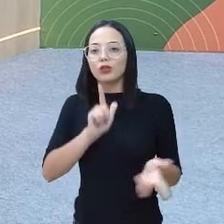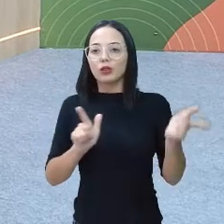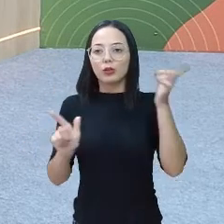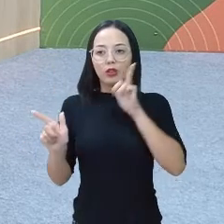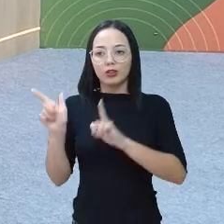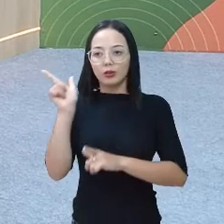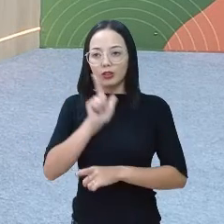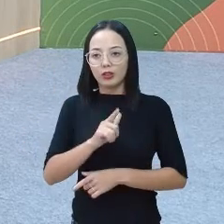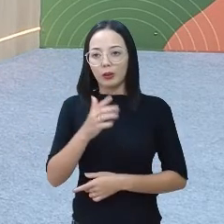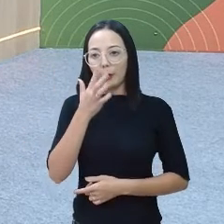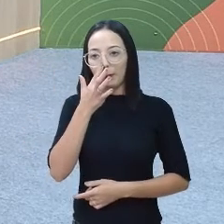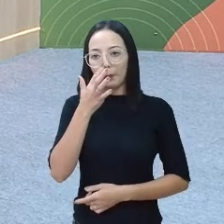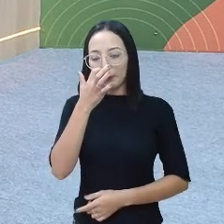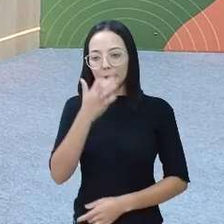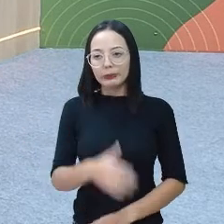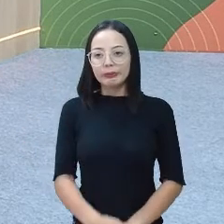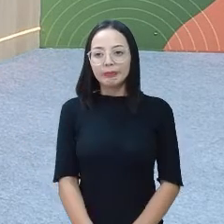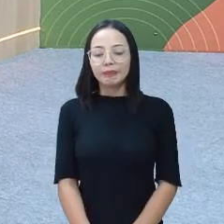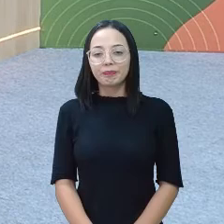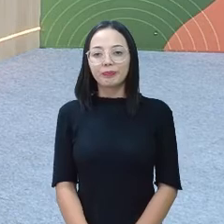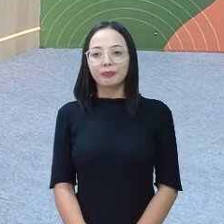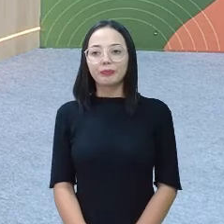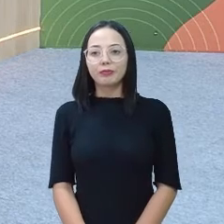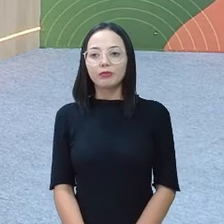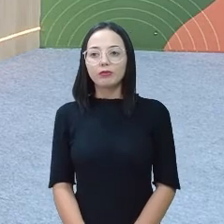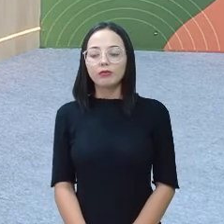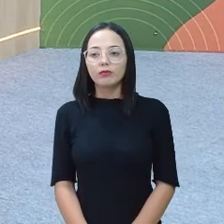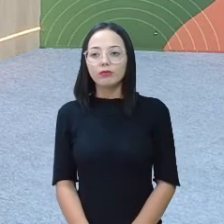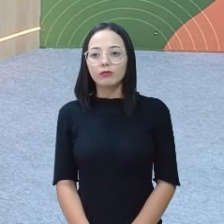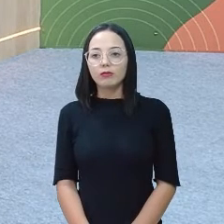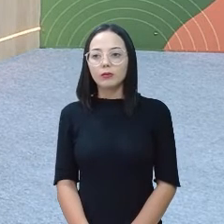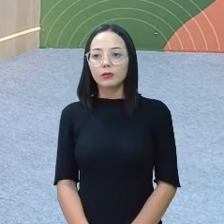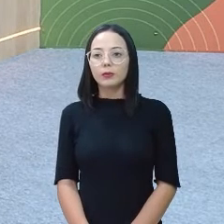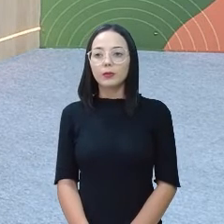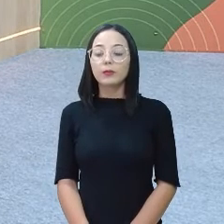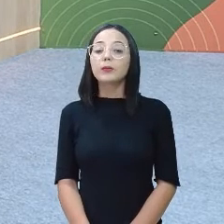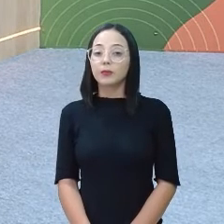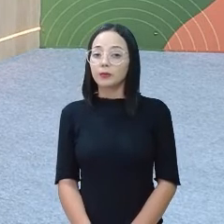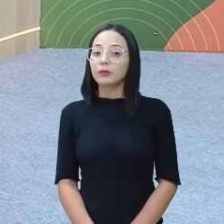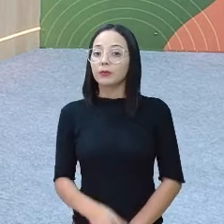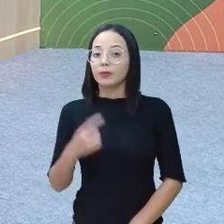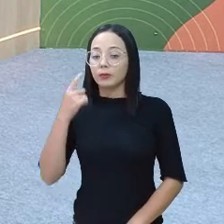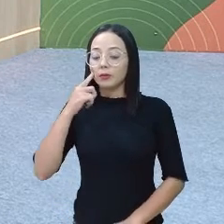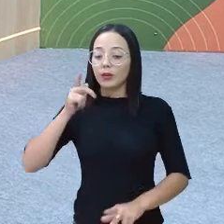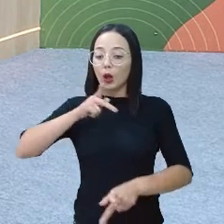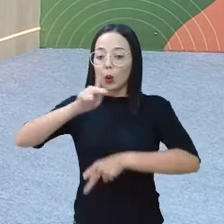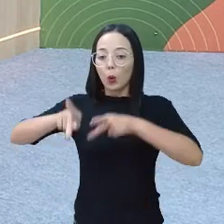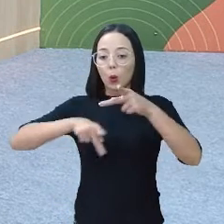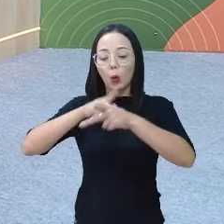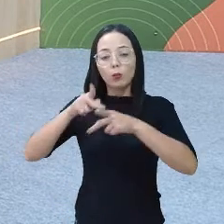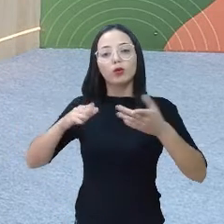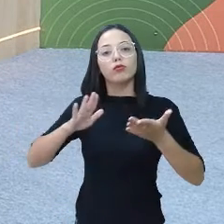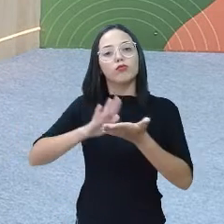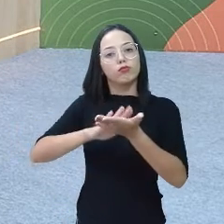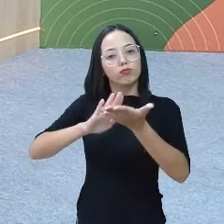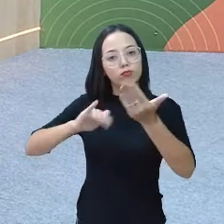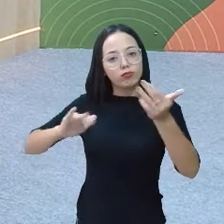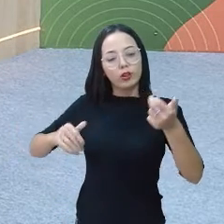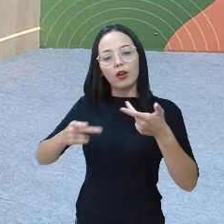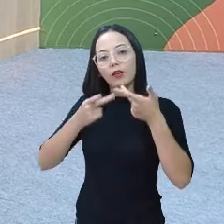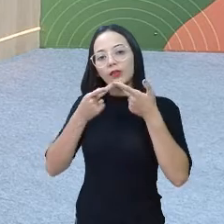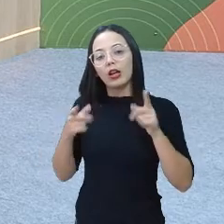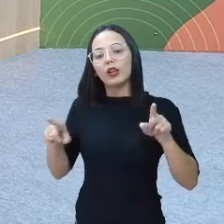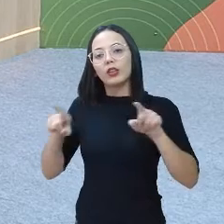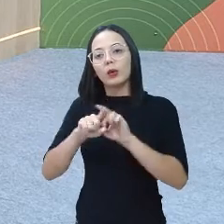ok? Outra coisa, os espanhóis tiveram também, conta, né, que os espanhóis